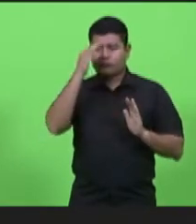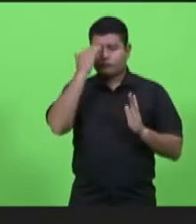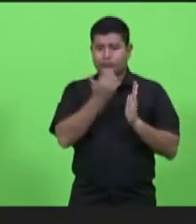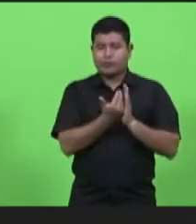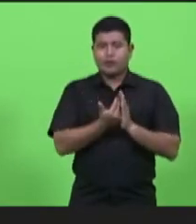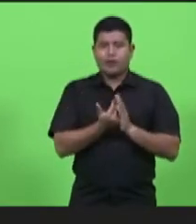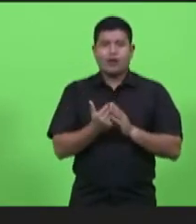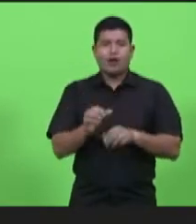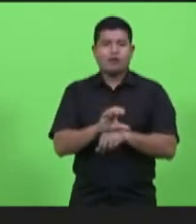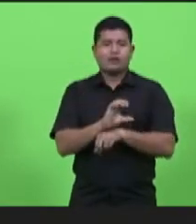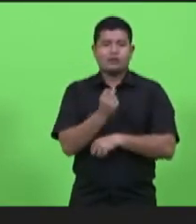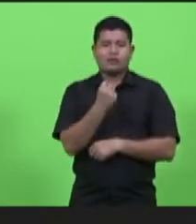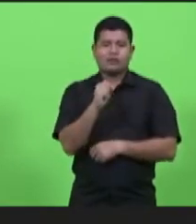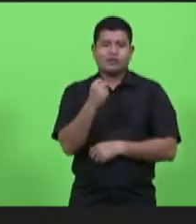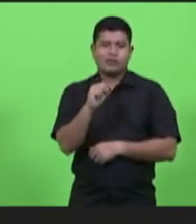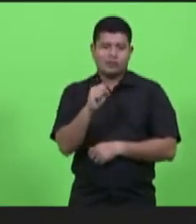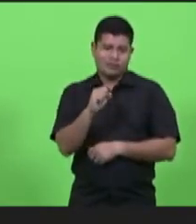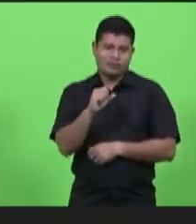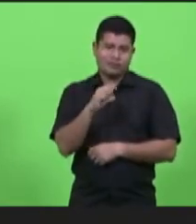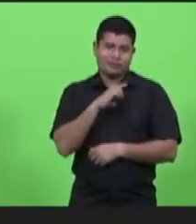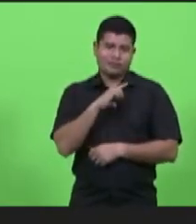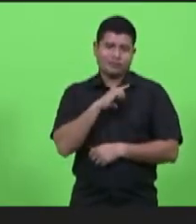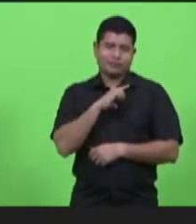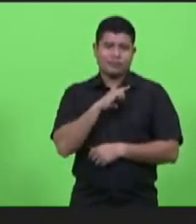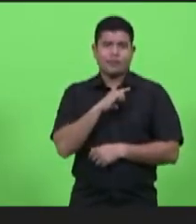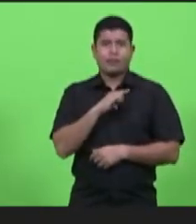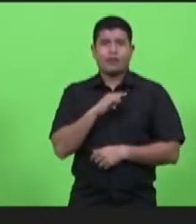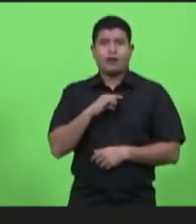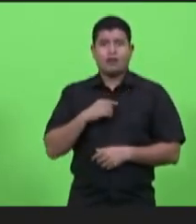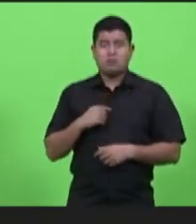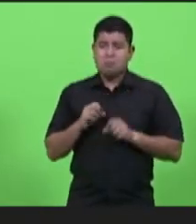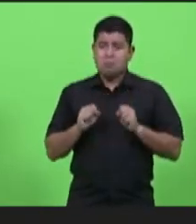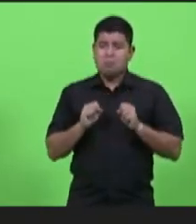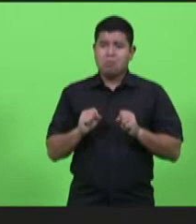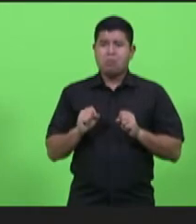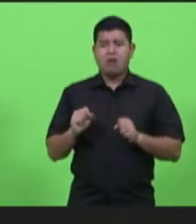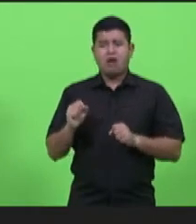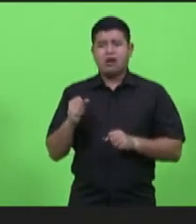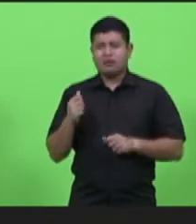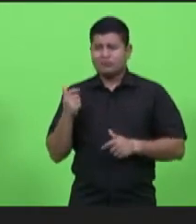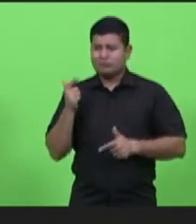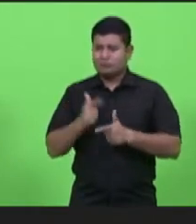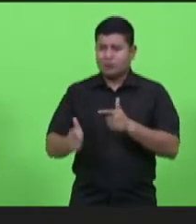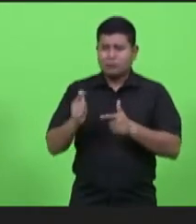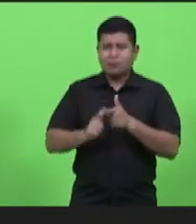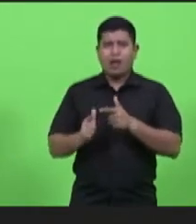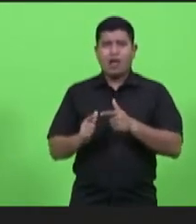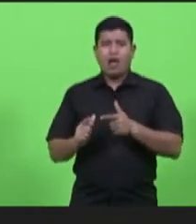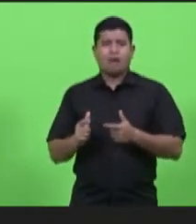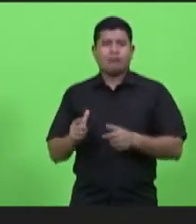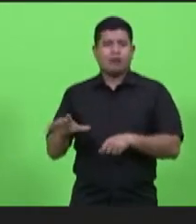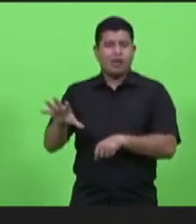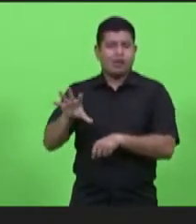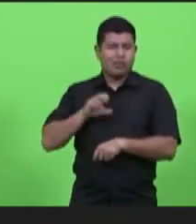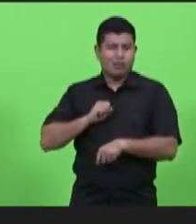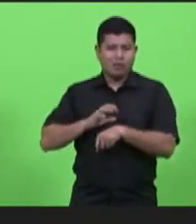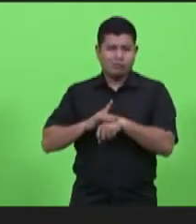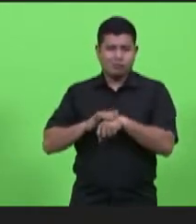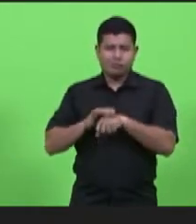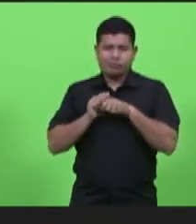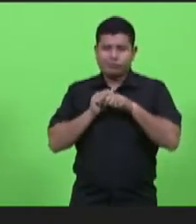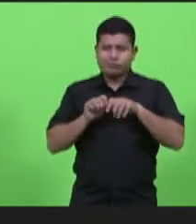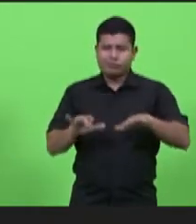88. Então, ele, mesmo diante de uma situação de crise, de uma pandemia como a nossa, ele pode ser